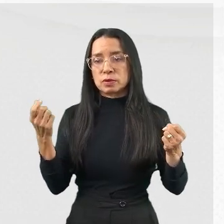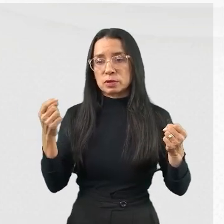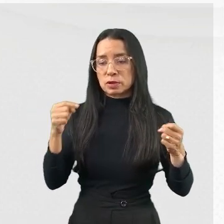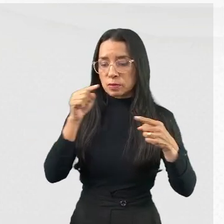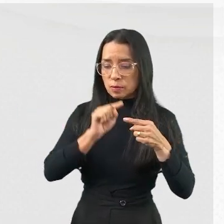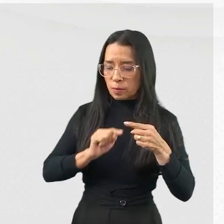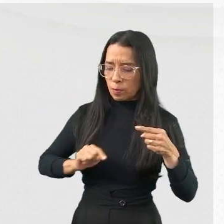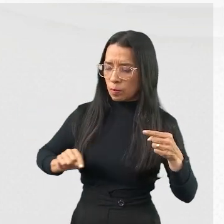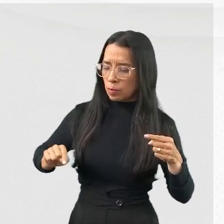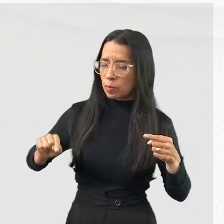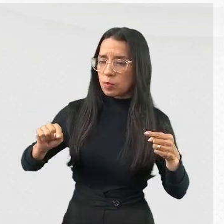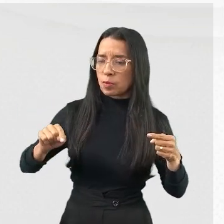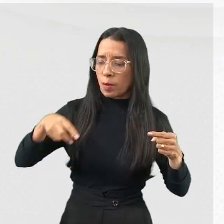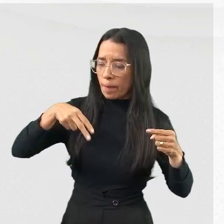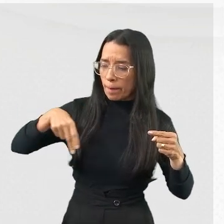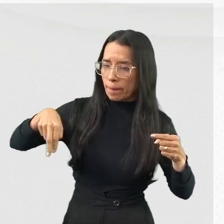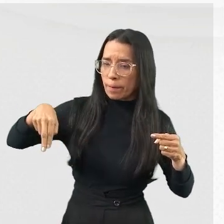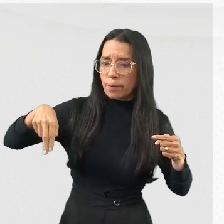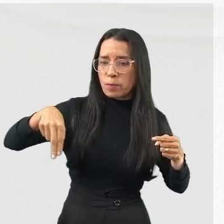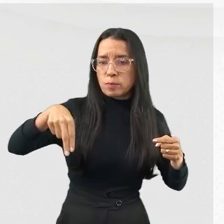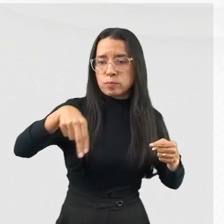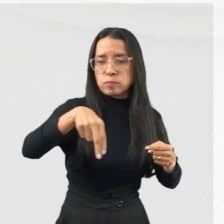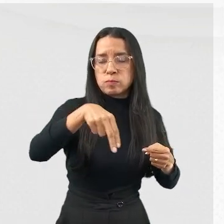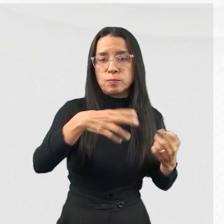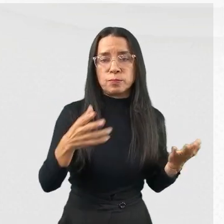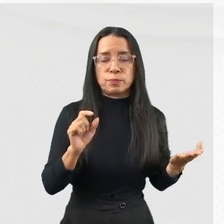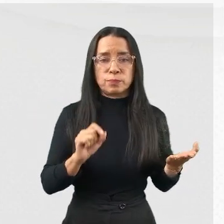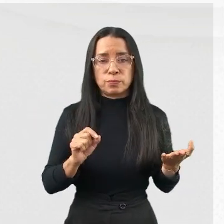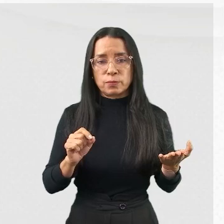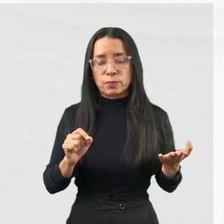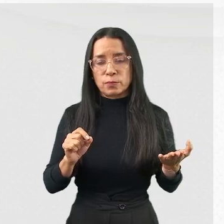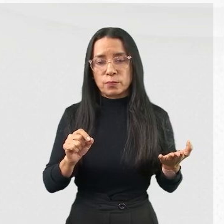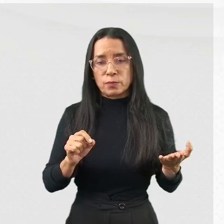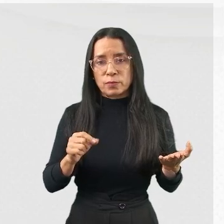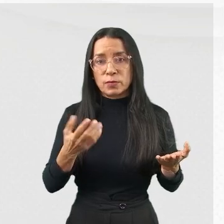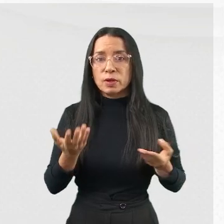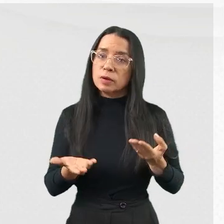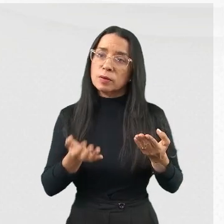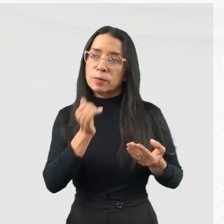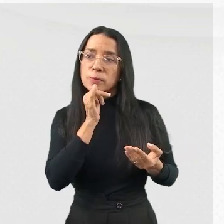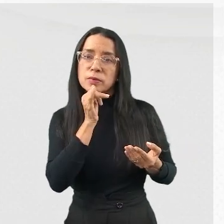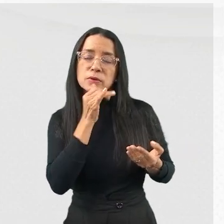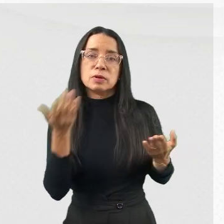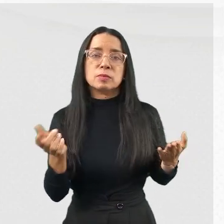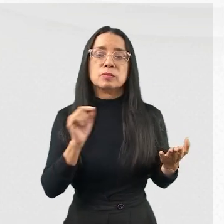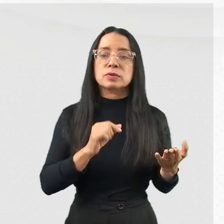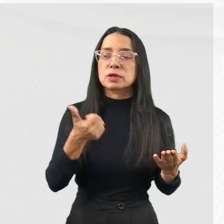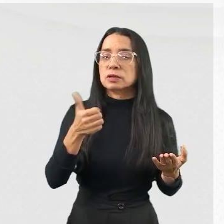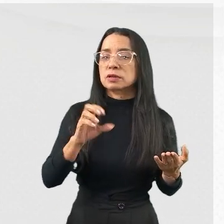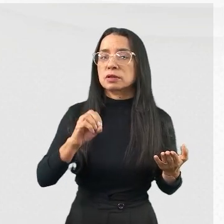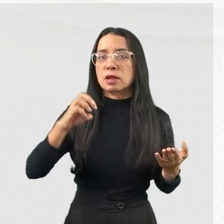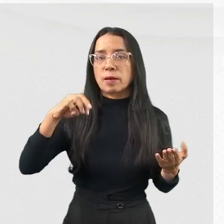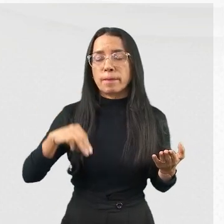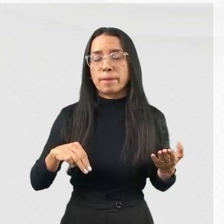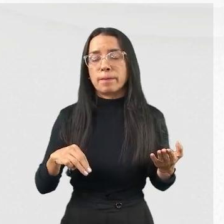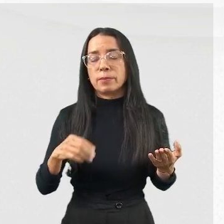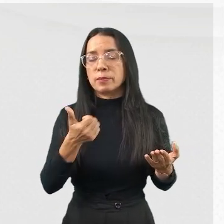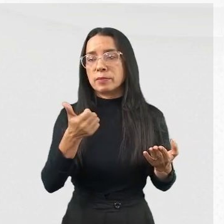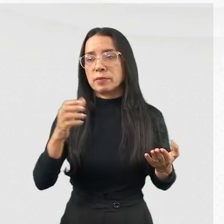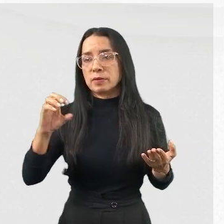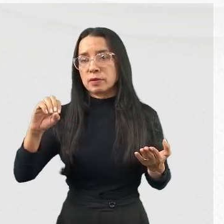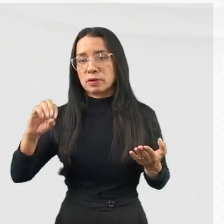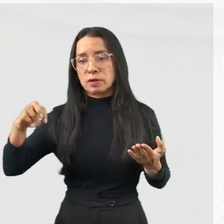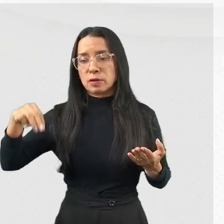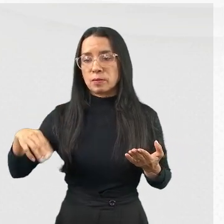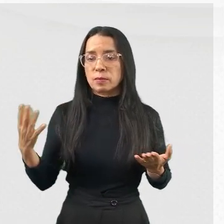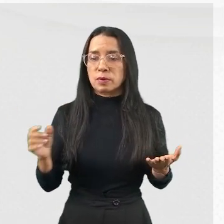de velocidade, que a gente chama, né? Dar um tiro de velocidade. Vamos supor que aqui eu tenho 100 metros,